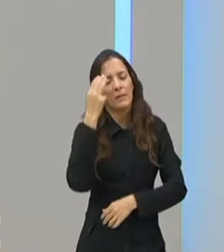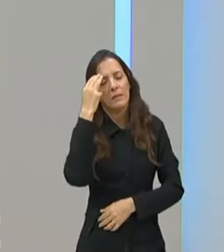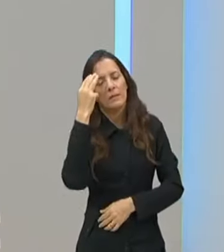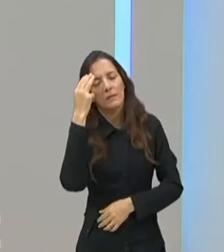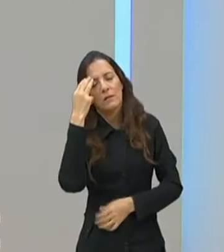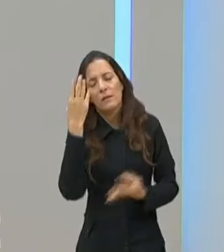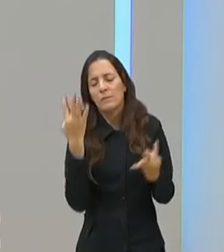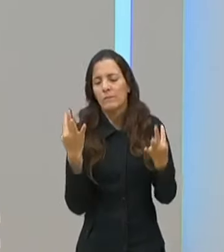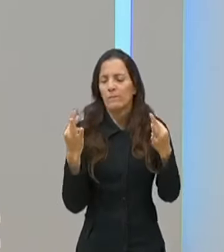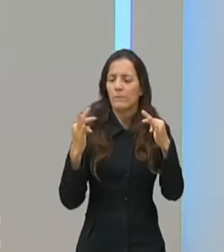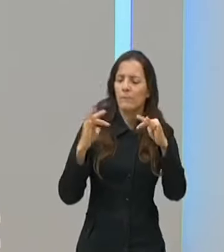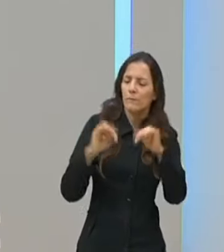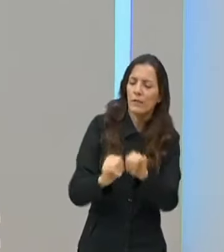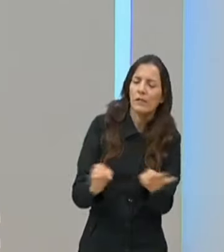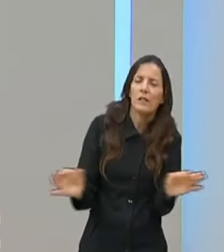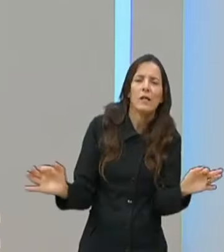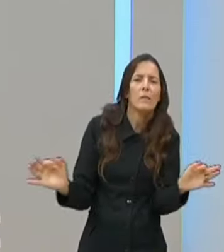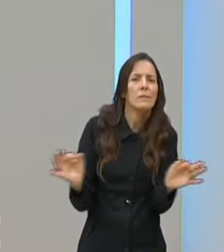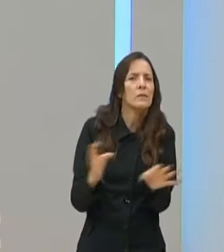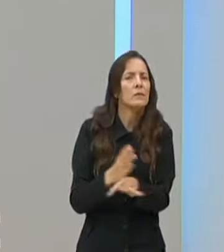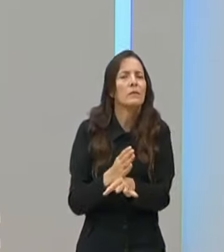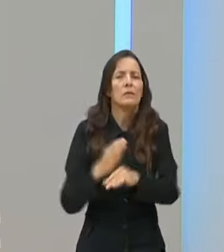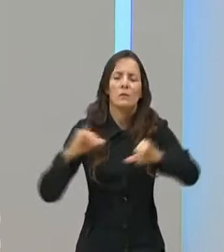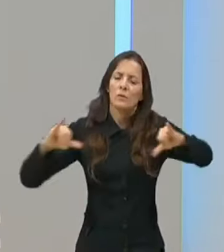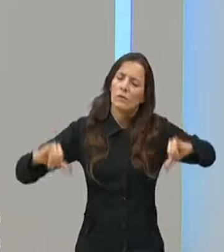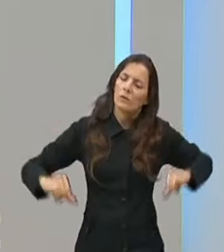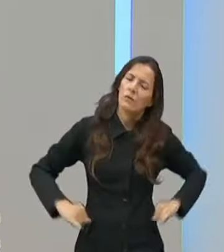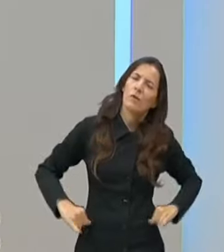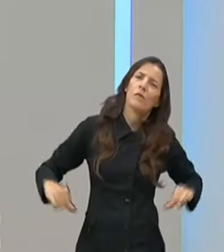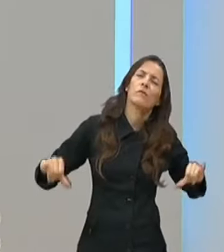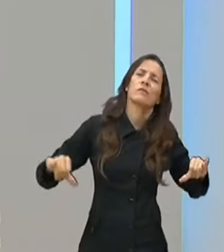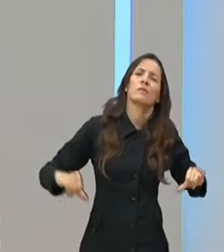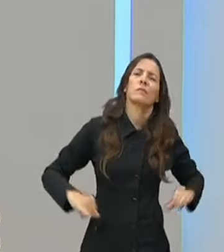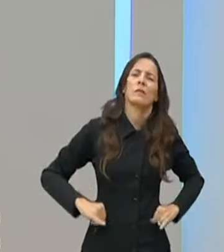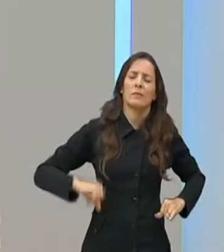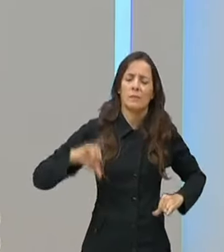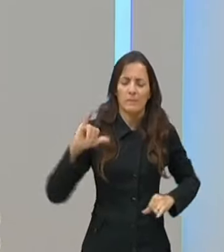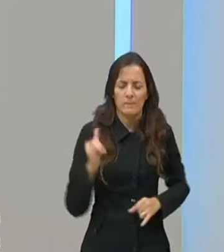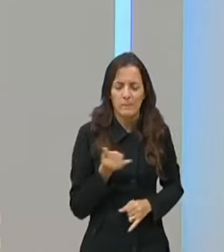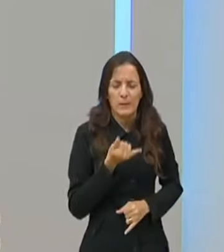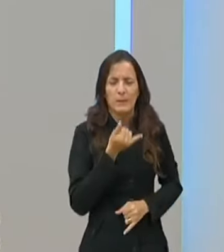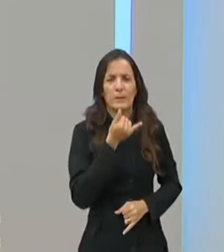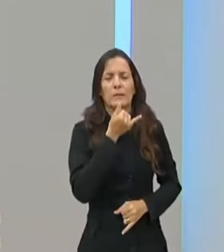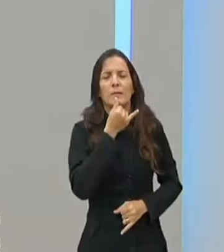todos males e agonias deste mundo